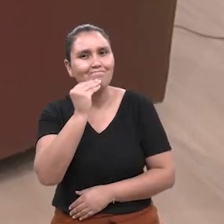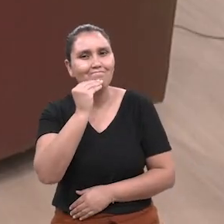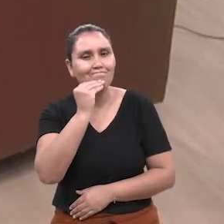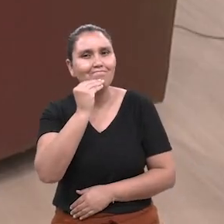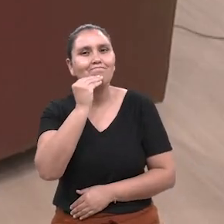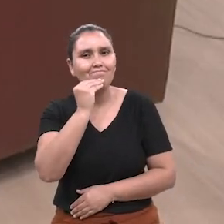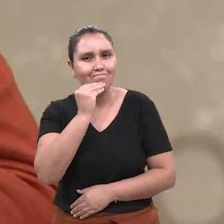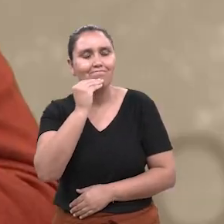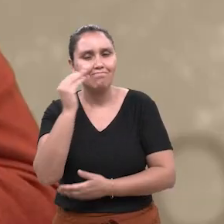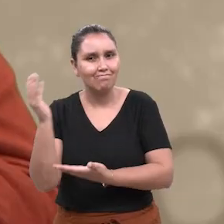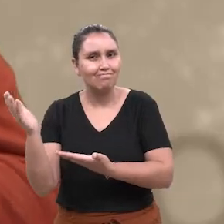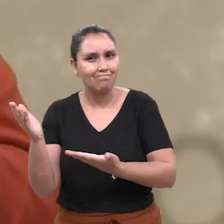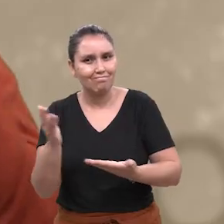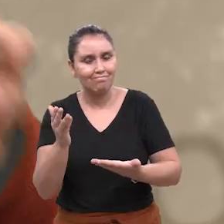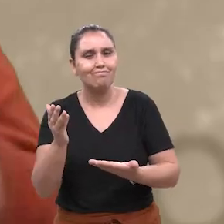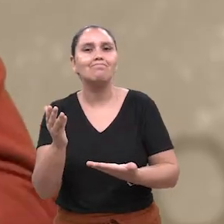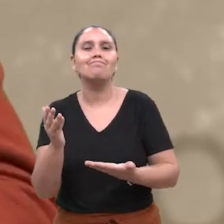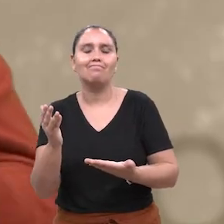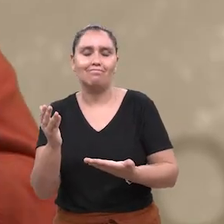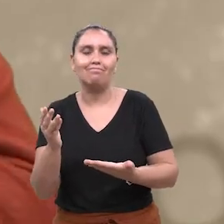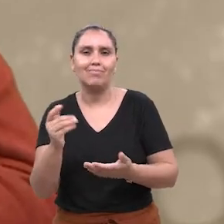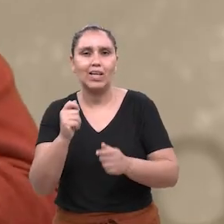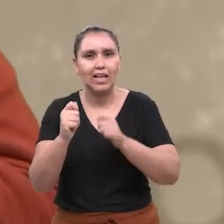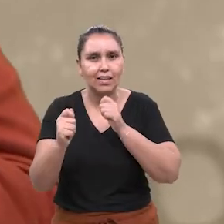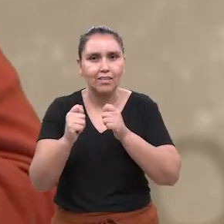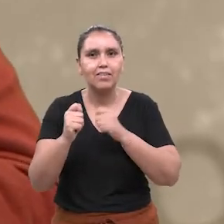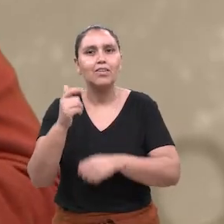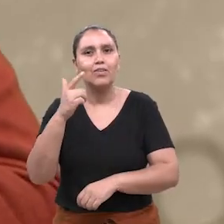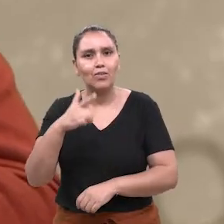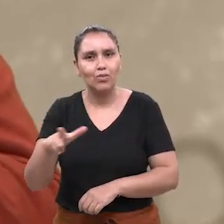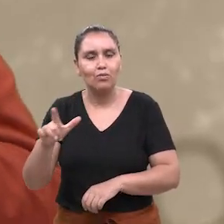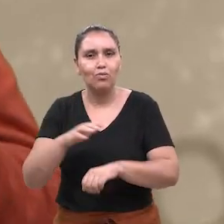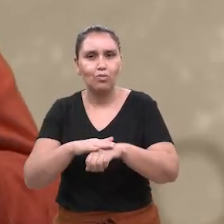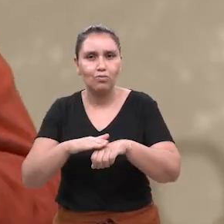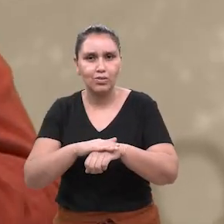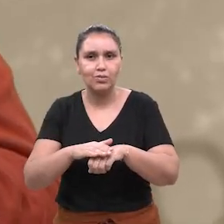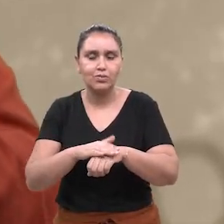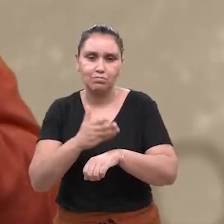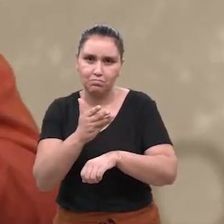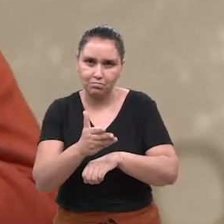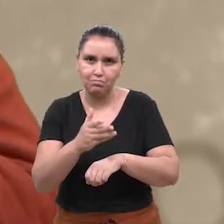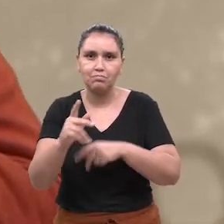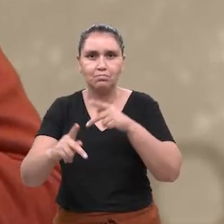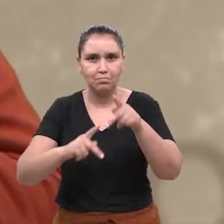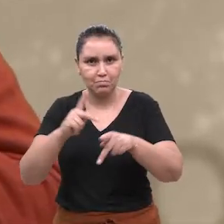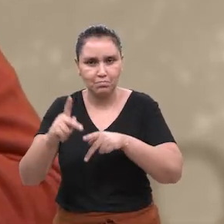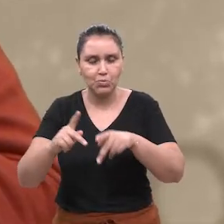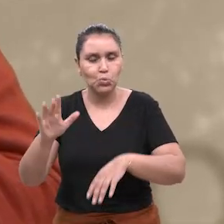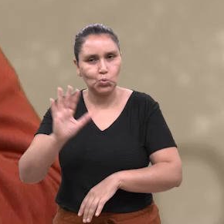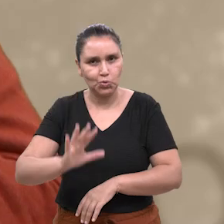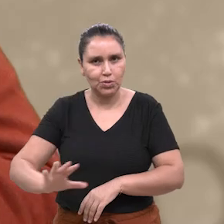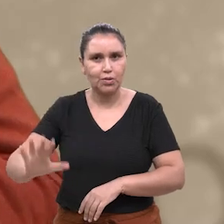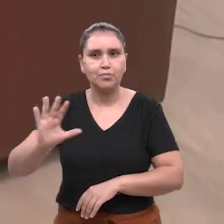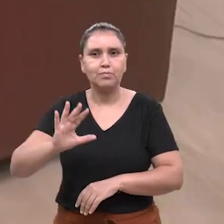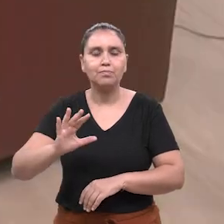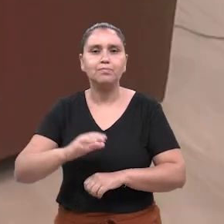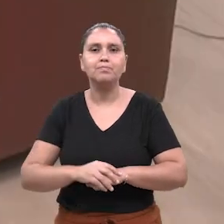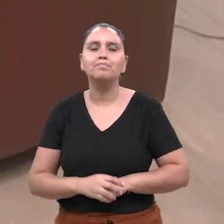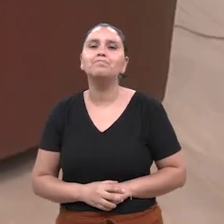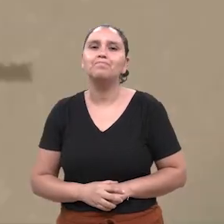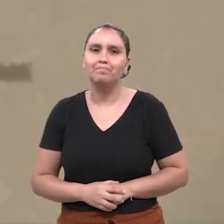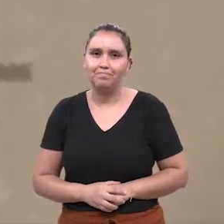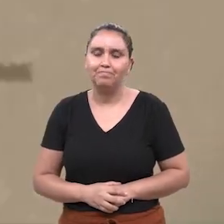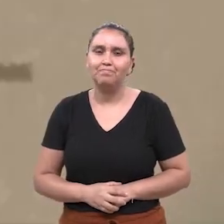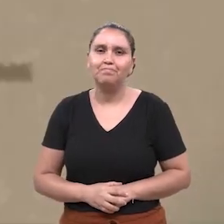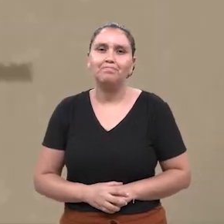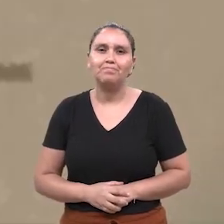agradeço a oportunidade e também, sempre que convidado, com certeza estarei aqui sentado, conversando contigo e com a população de Erechim. Muito